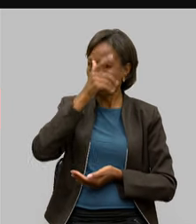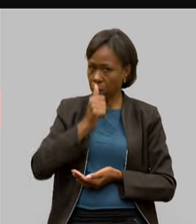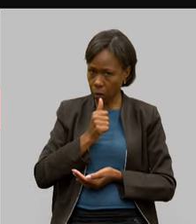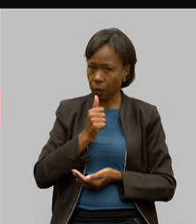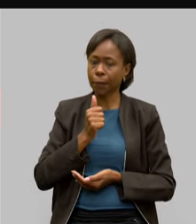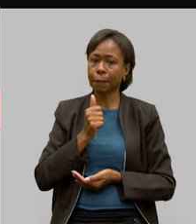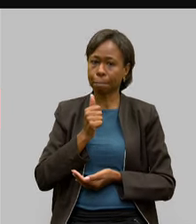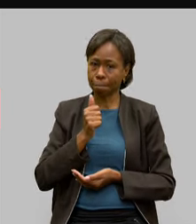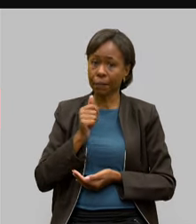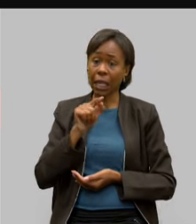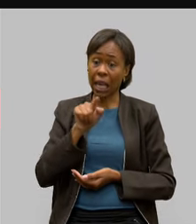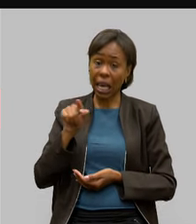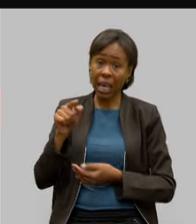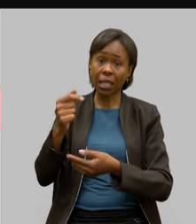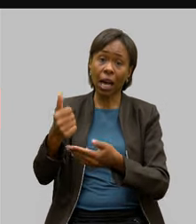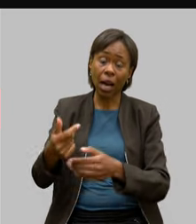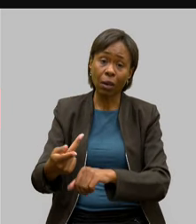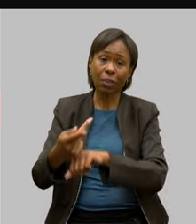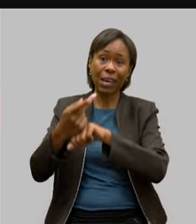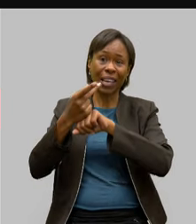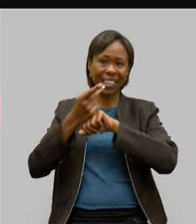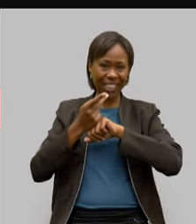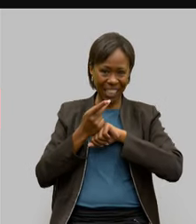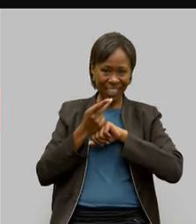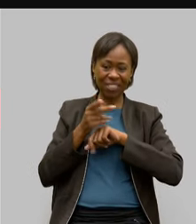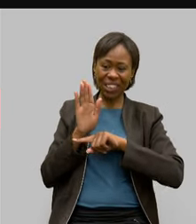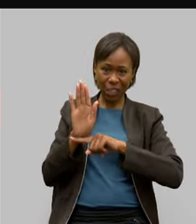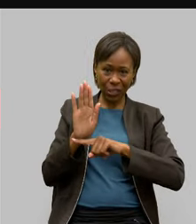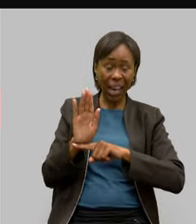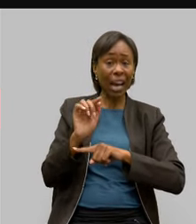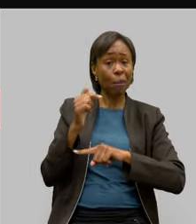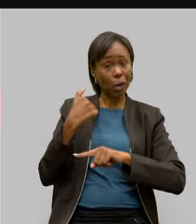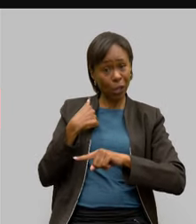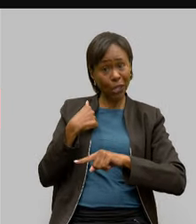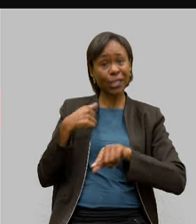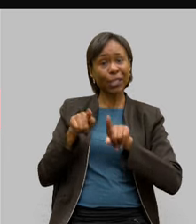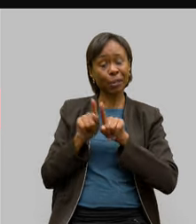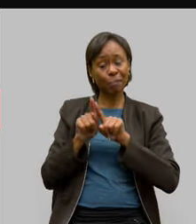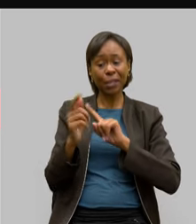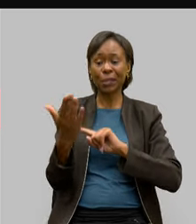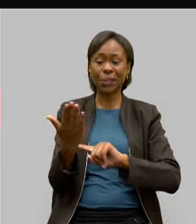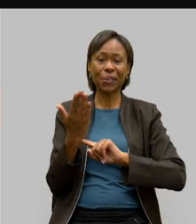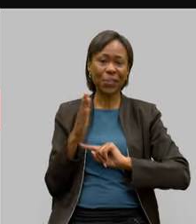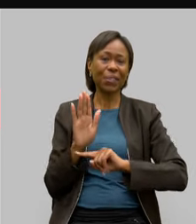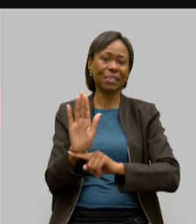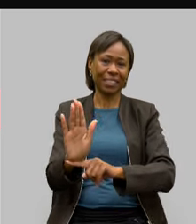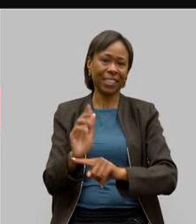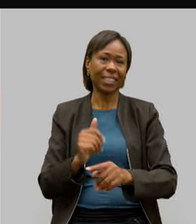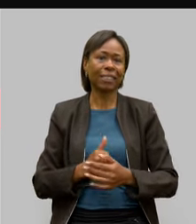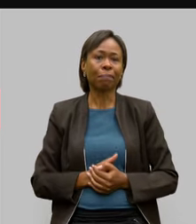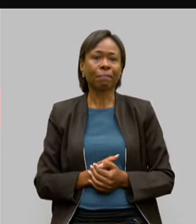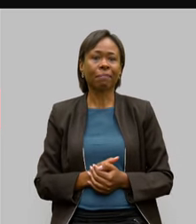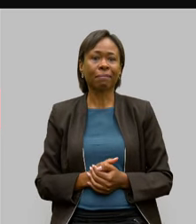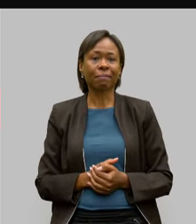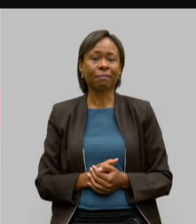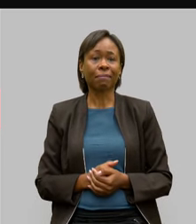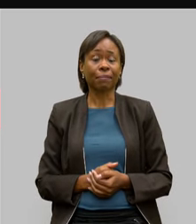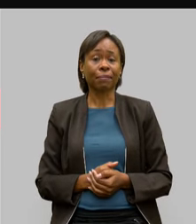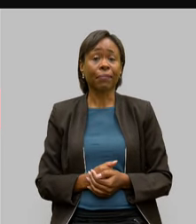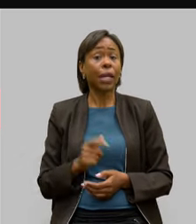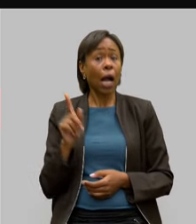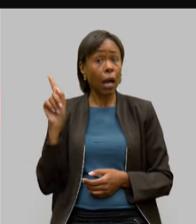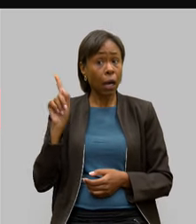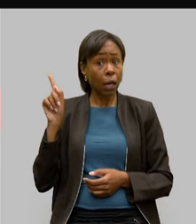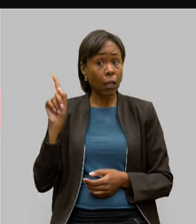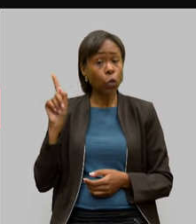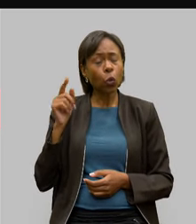procurar a gente para tentar ajudar eles mas eles também vieram ajudar próximo por favor e aí a gente começou a ver a